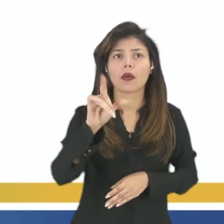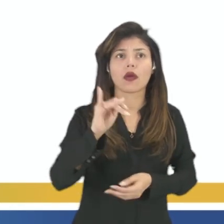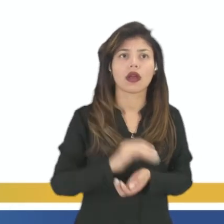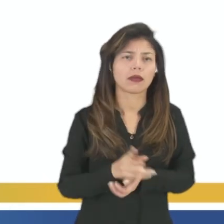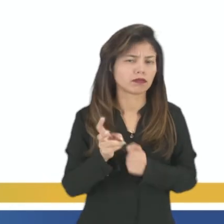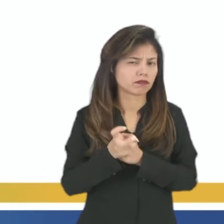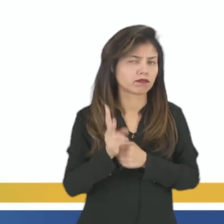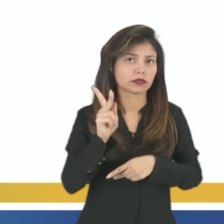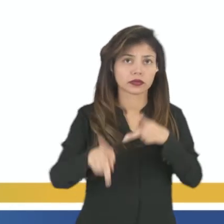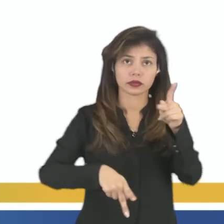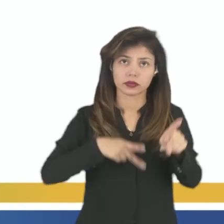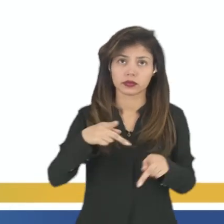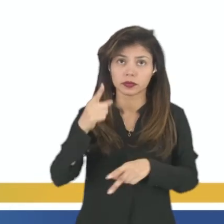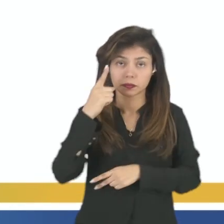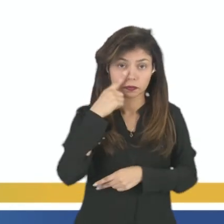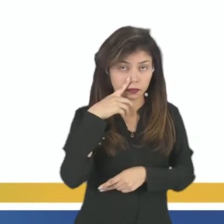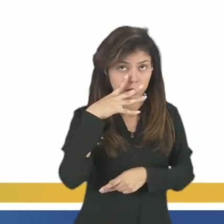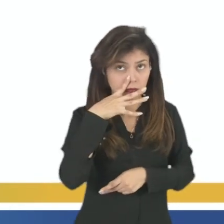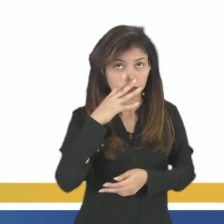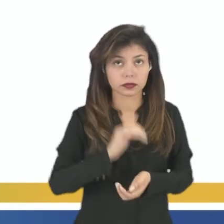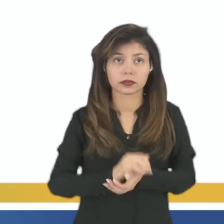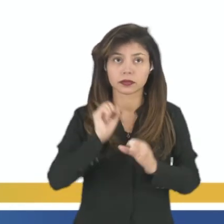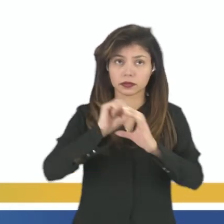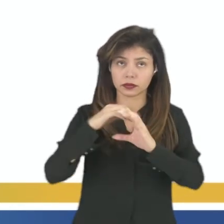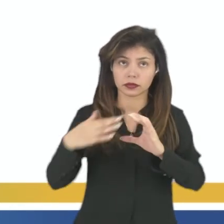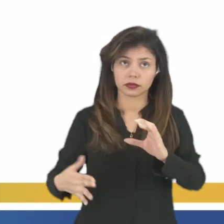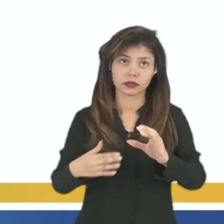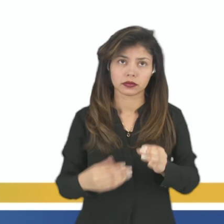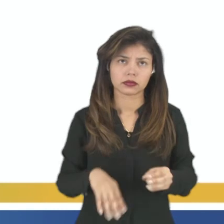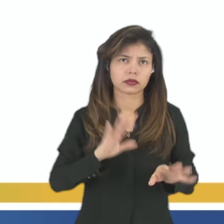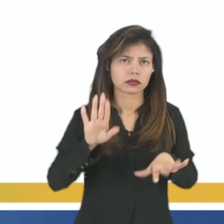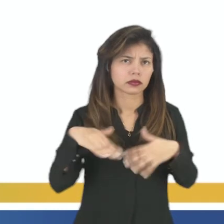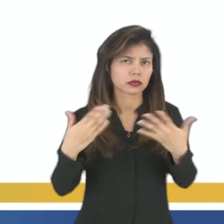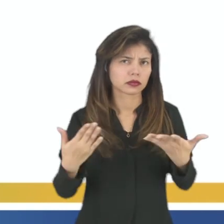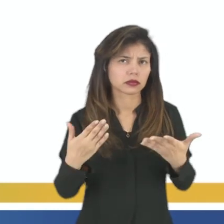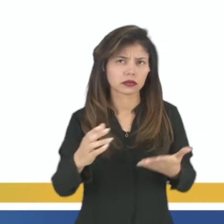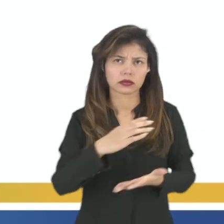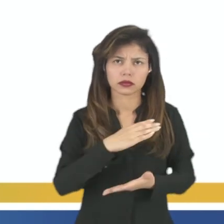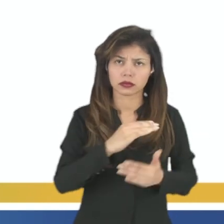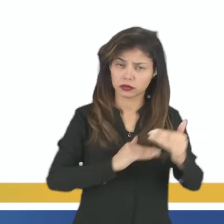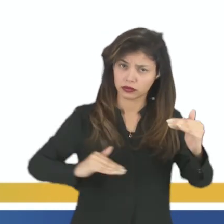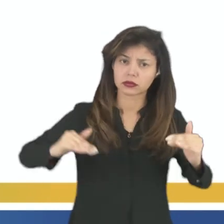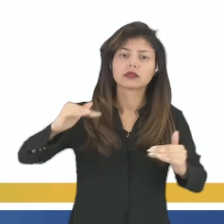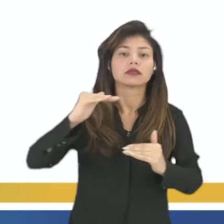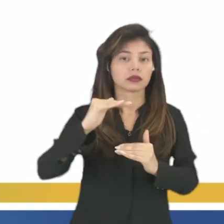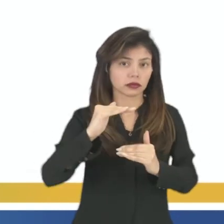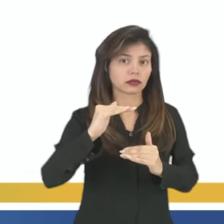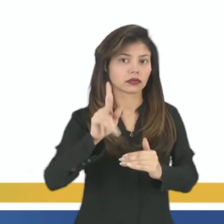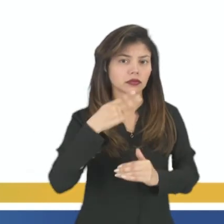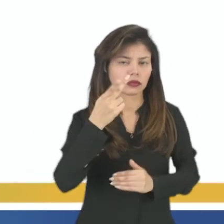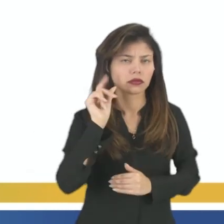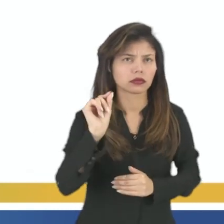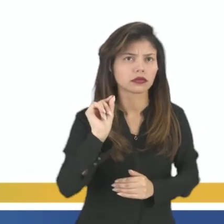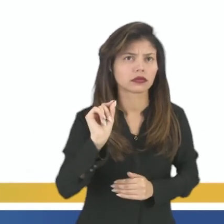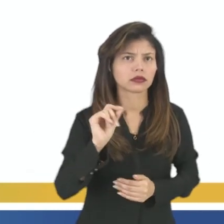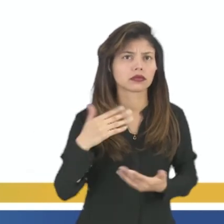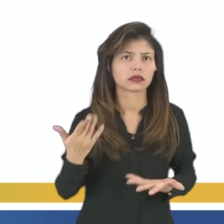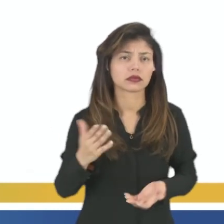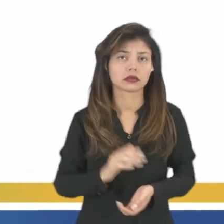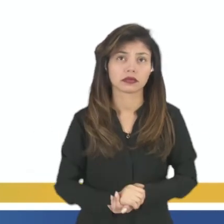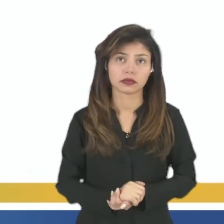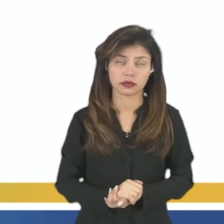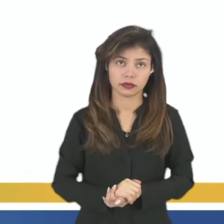população interessada nessas características. A que tipo de cidade refere-se o fragmento acima? Então, eu estou falando de quê? De Londres,